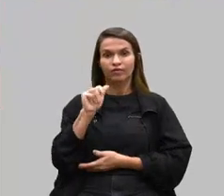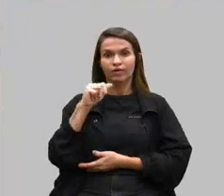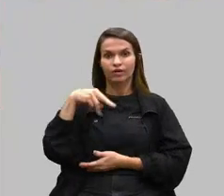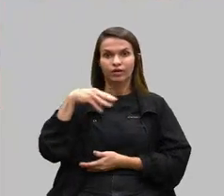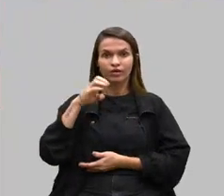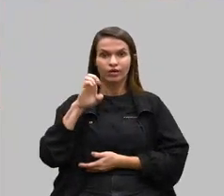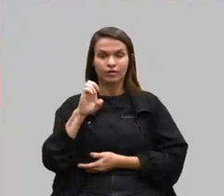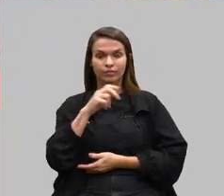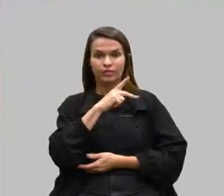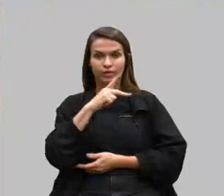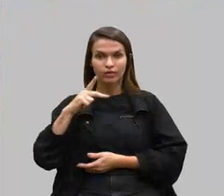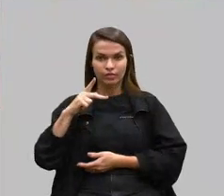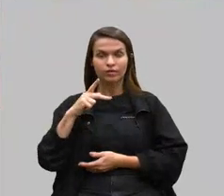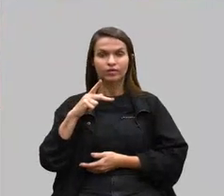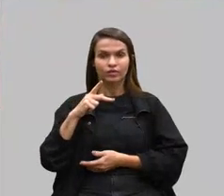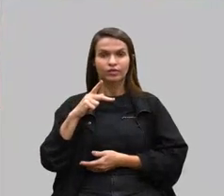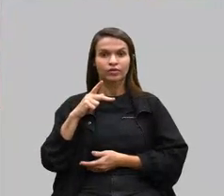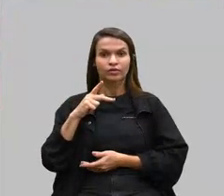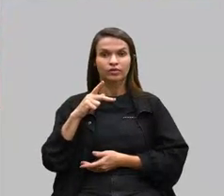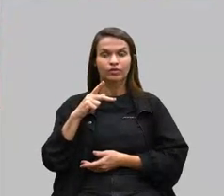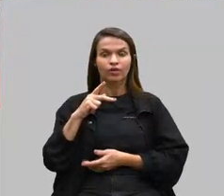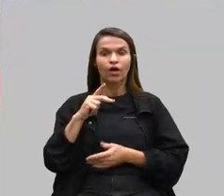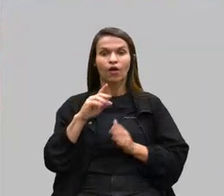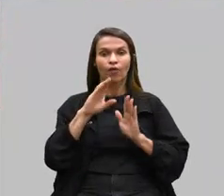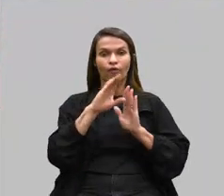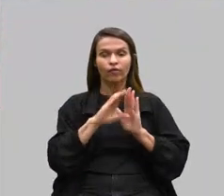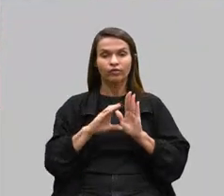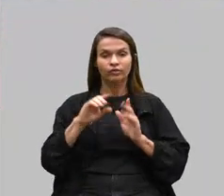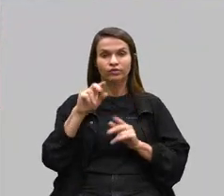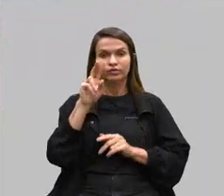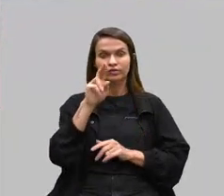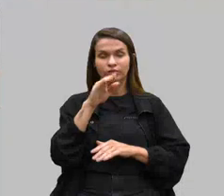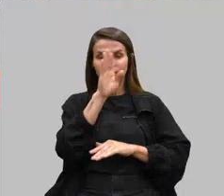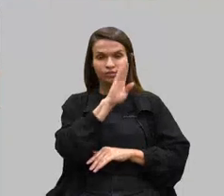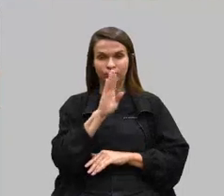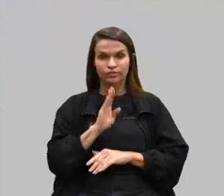Presidente da Confederação Nacional do